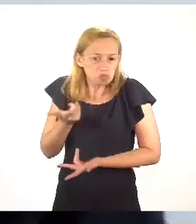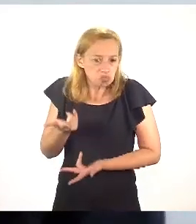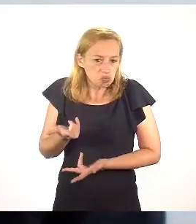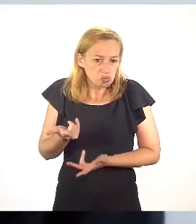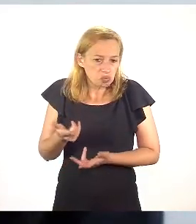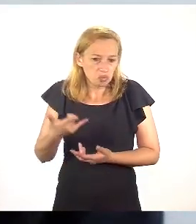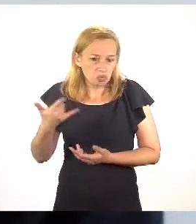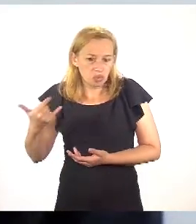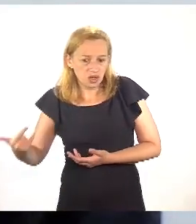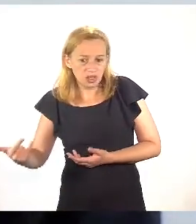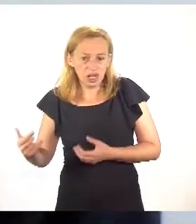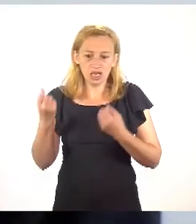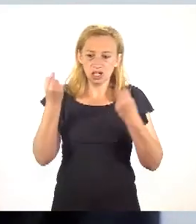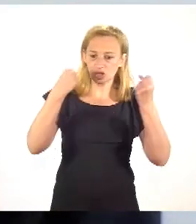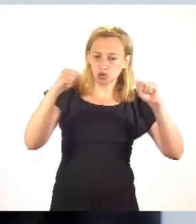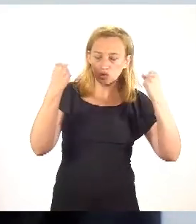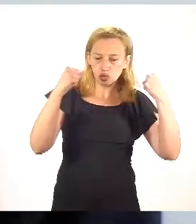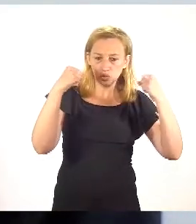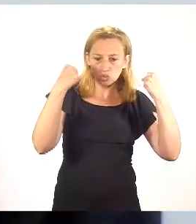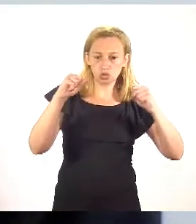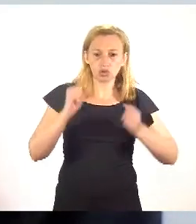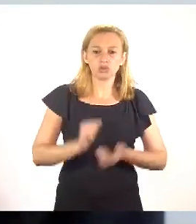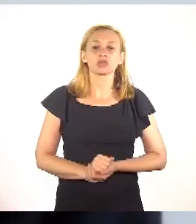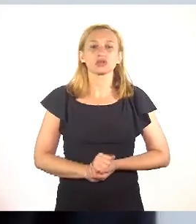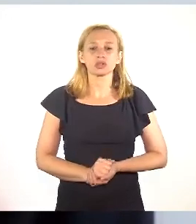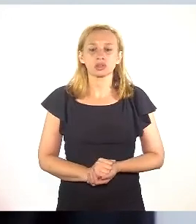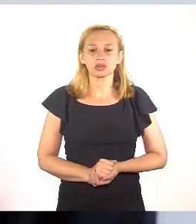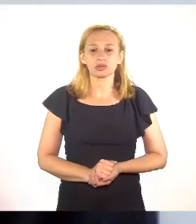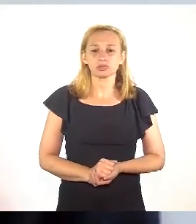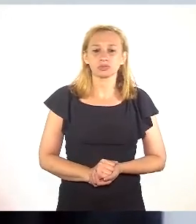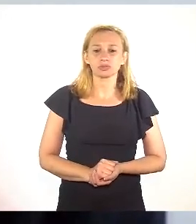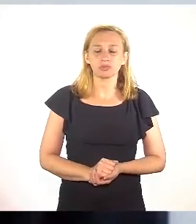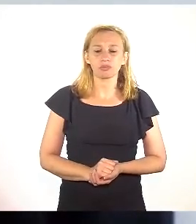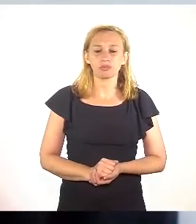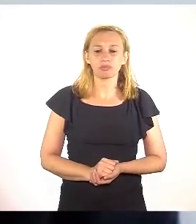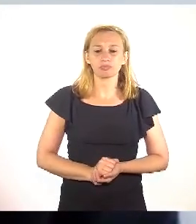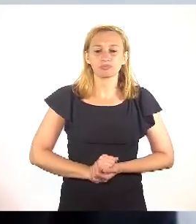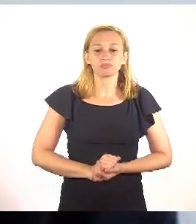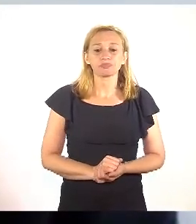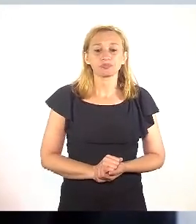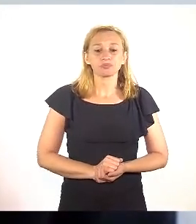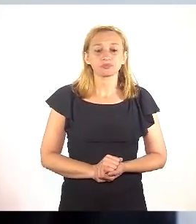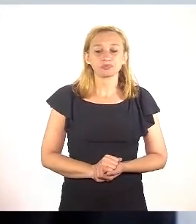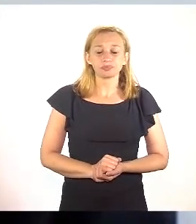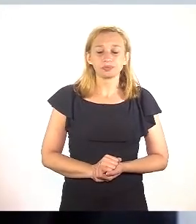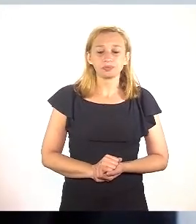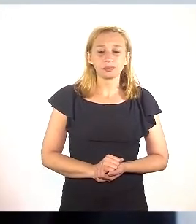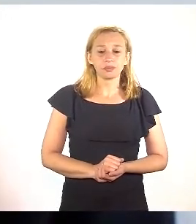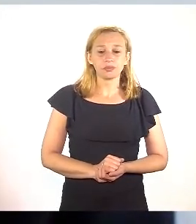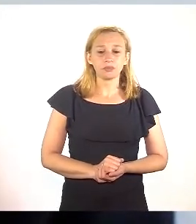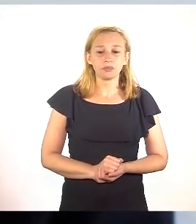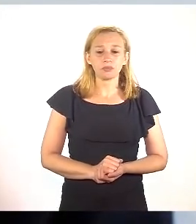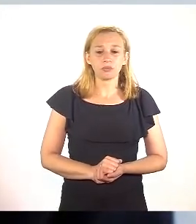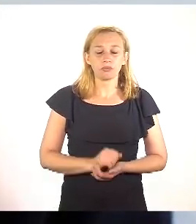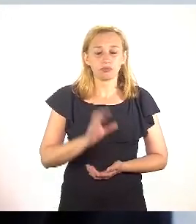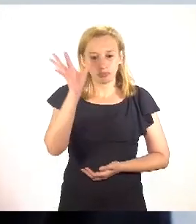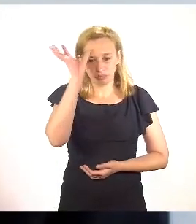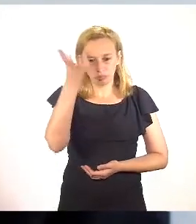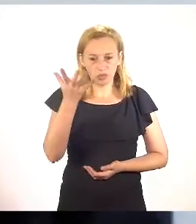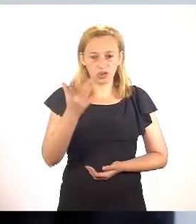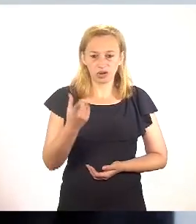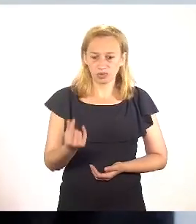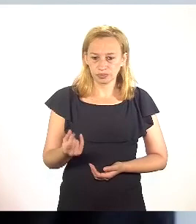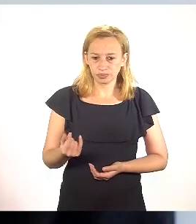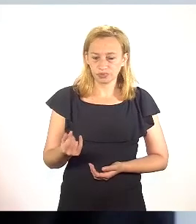atraindo indústrias, não instalando novos parques industriais. A solução das tarifas não é